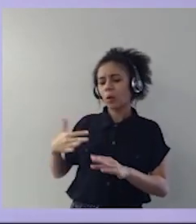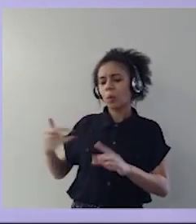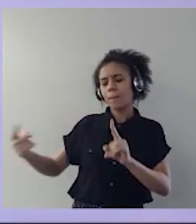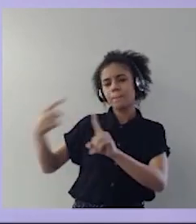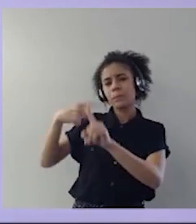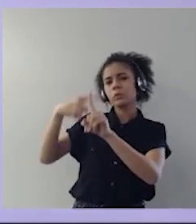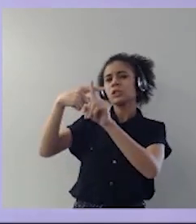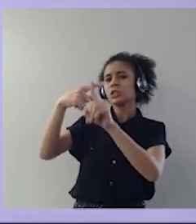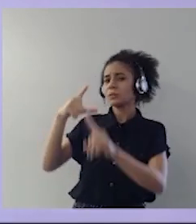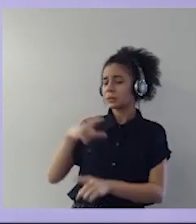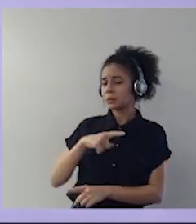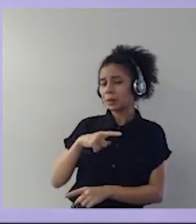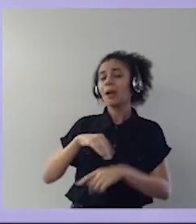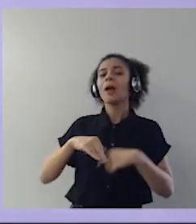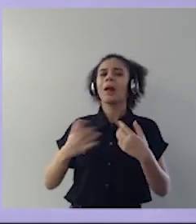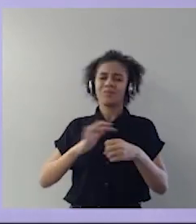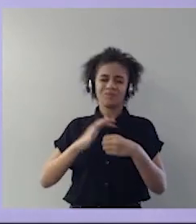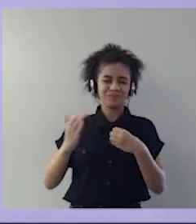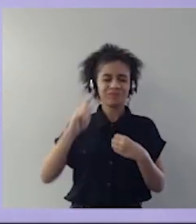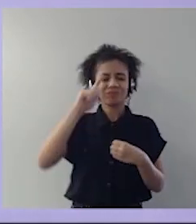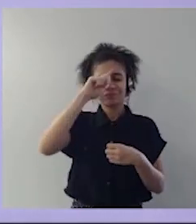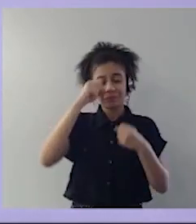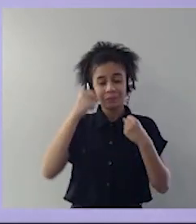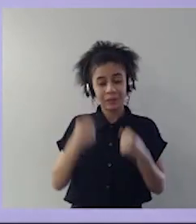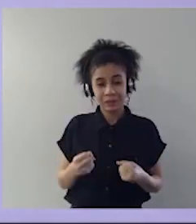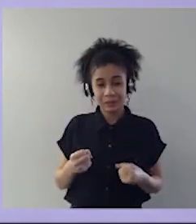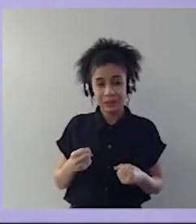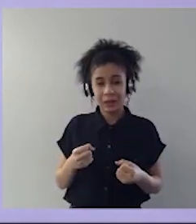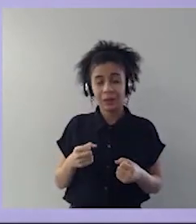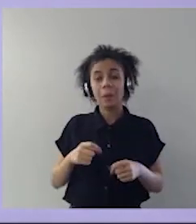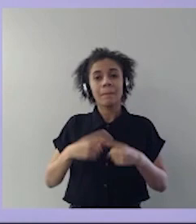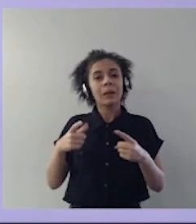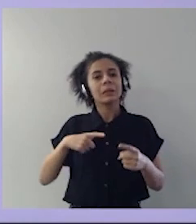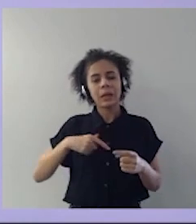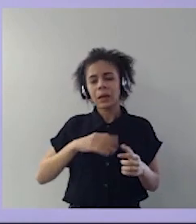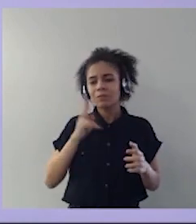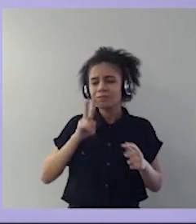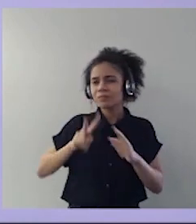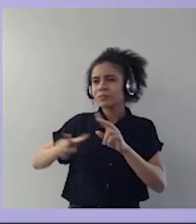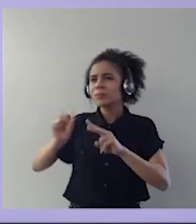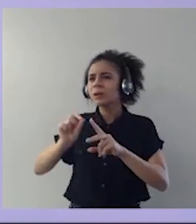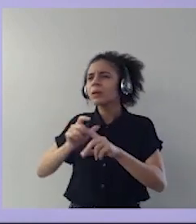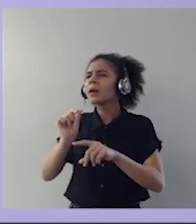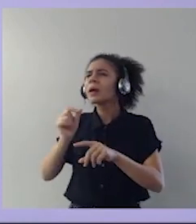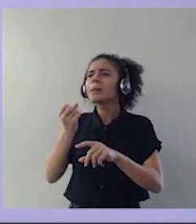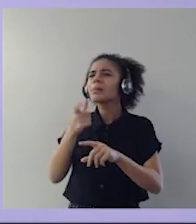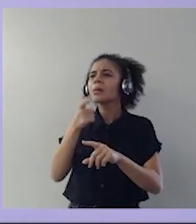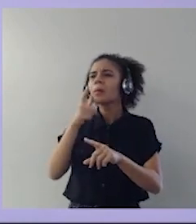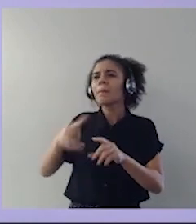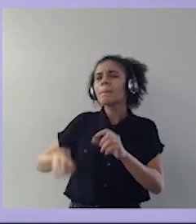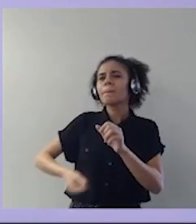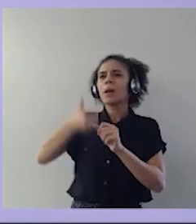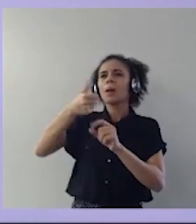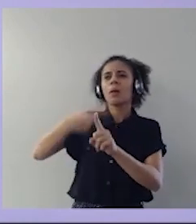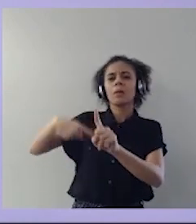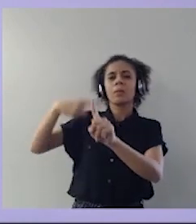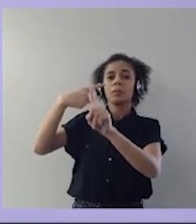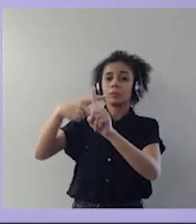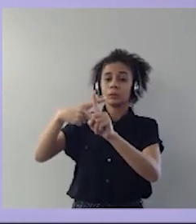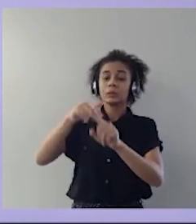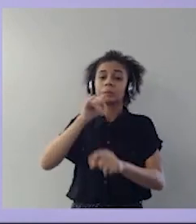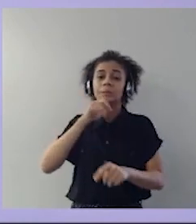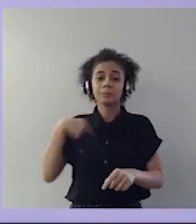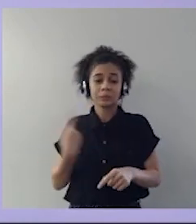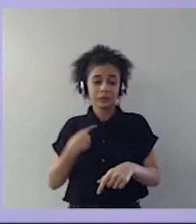nessa pandemia. E o que eu faço votos, o que eu espero, é, quem sabe, esta crise que hoje